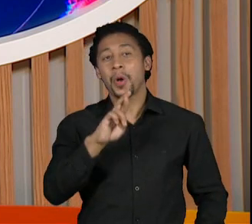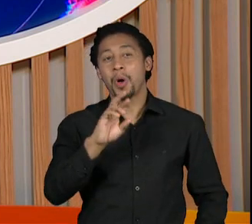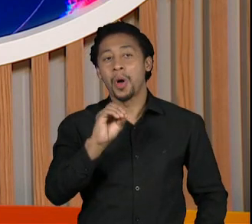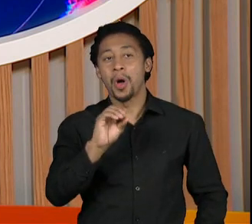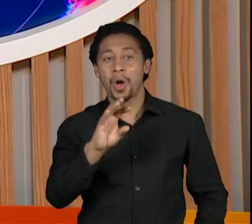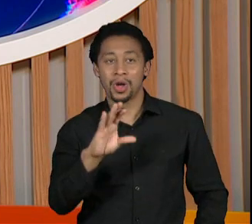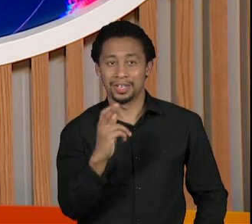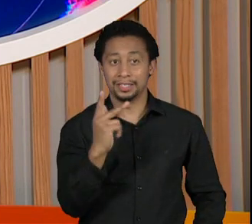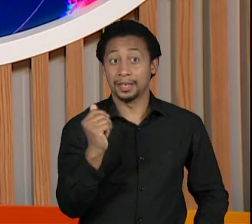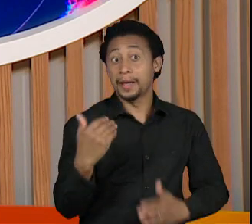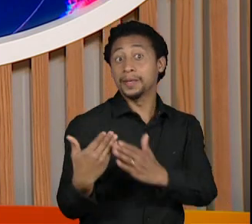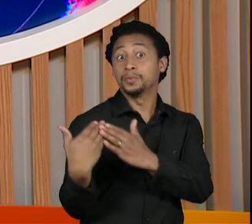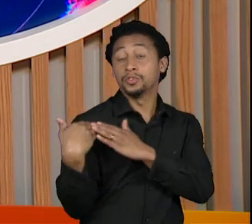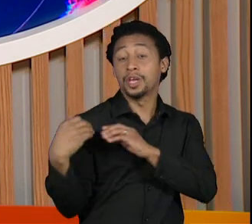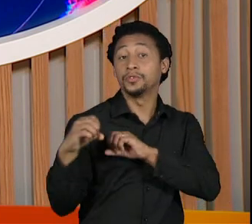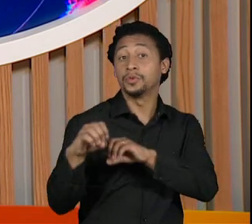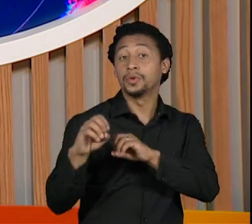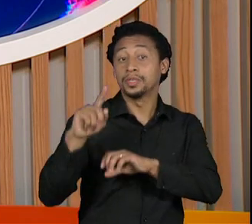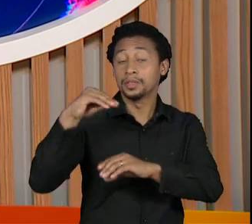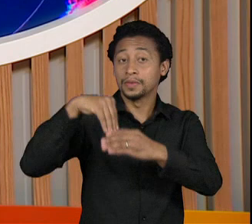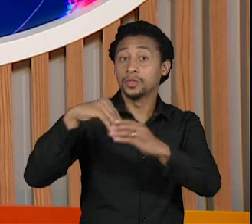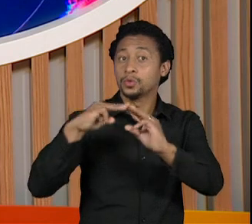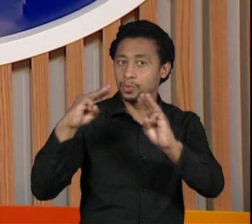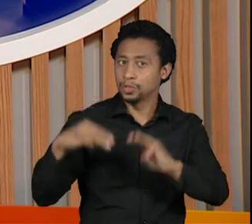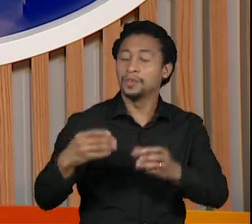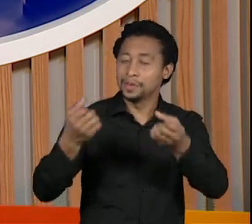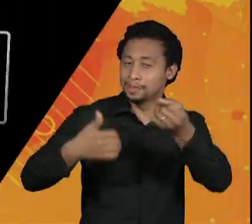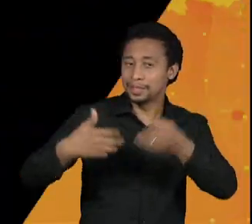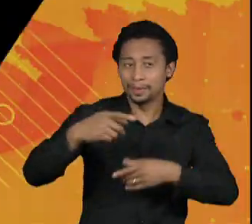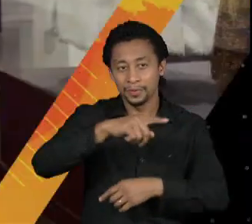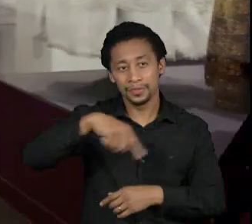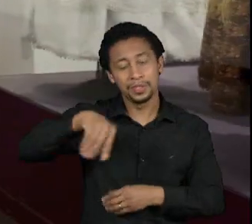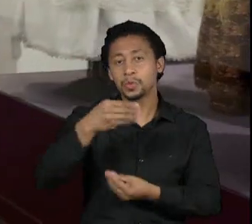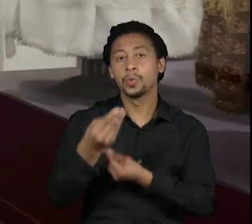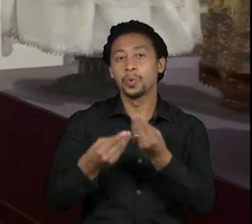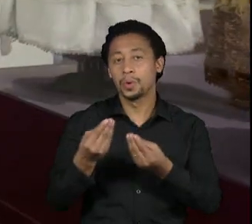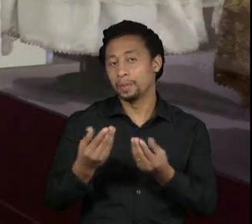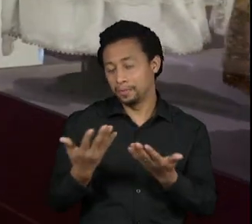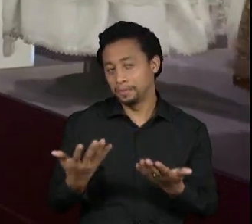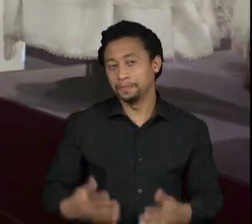obras importantes que retratam a presença africana no país.